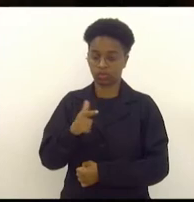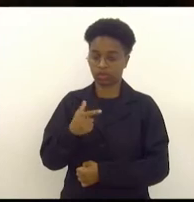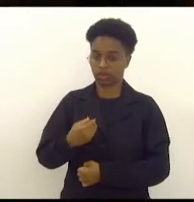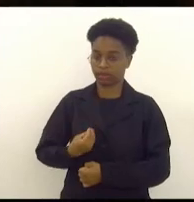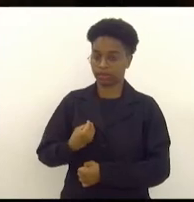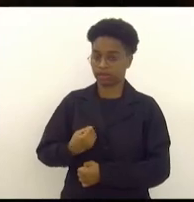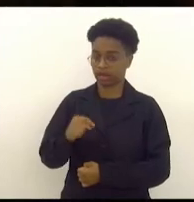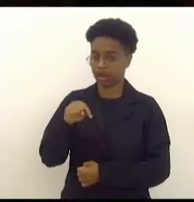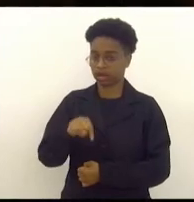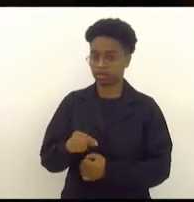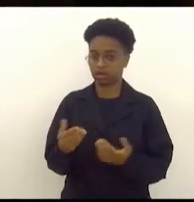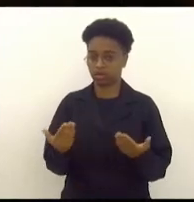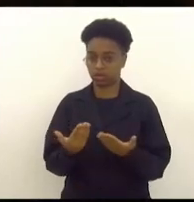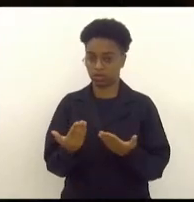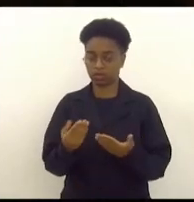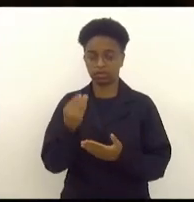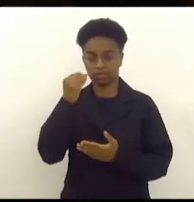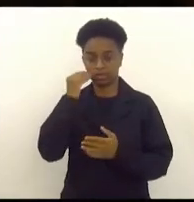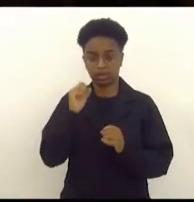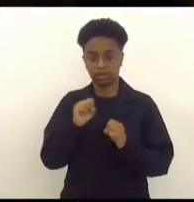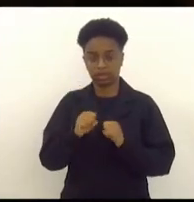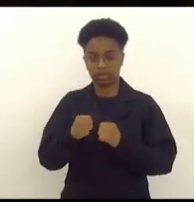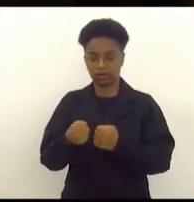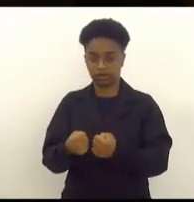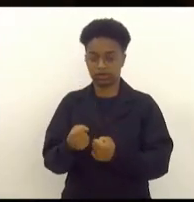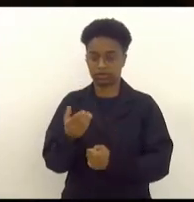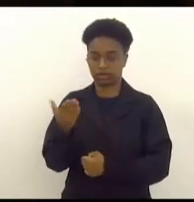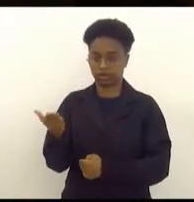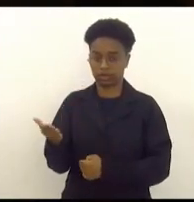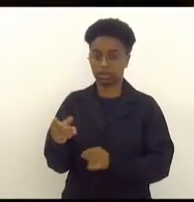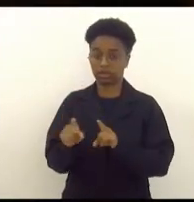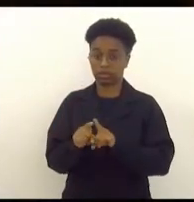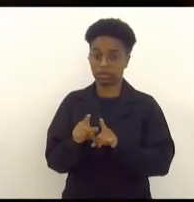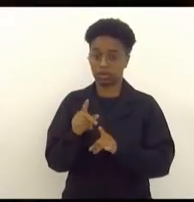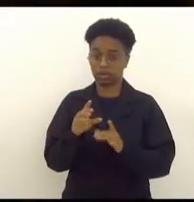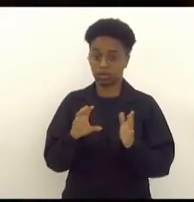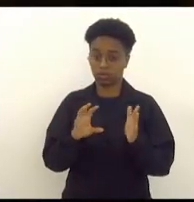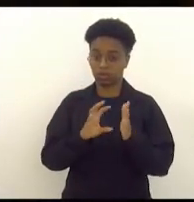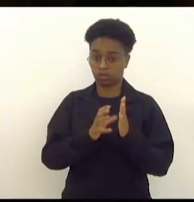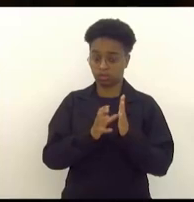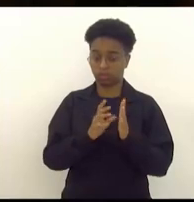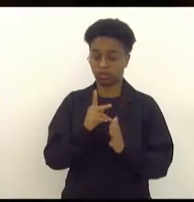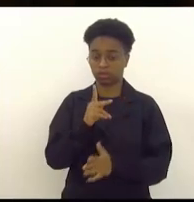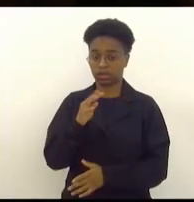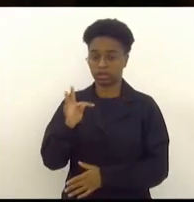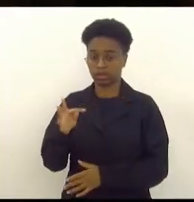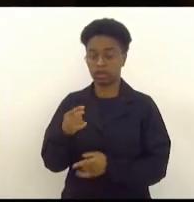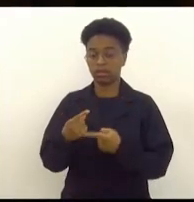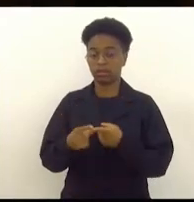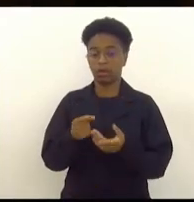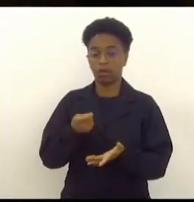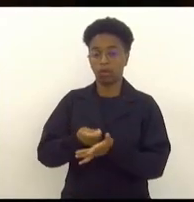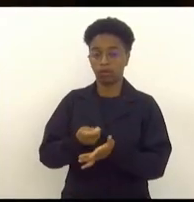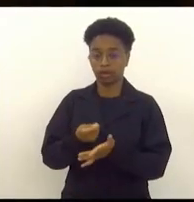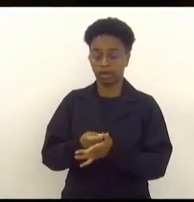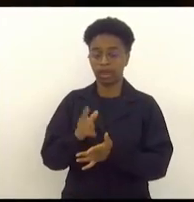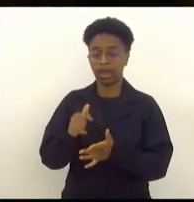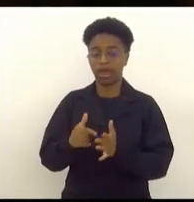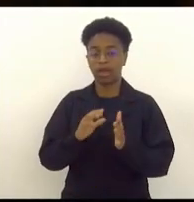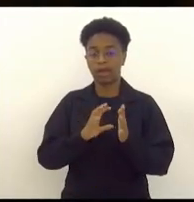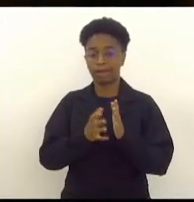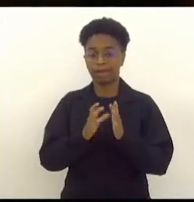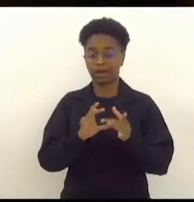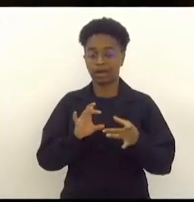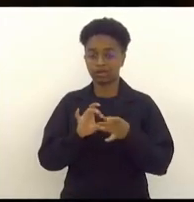para fazer a defesa do prefeito nem mesmo PT que tem a obrigação porque o partido da